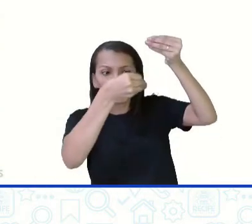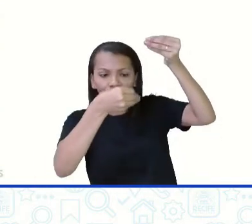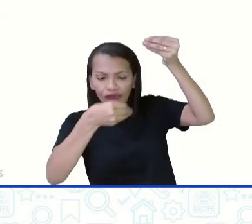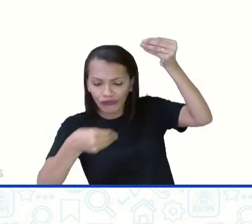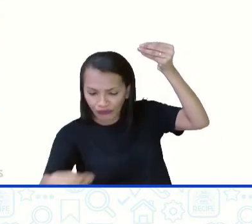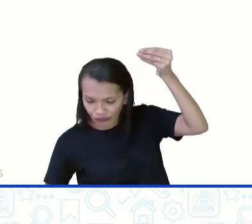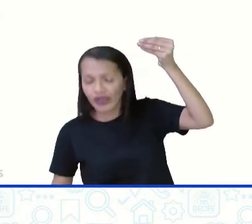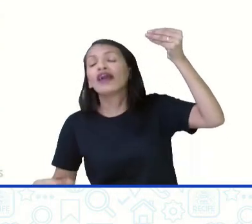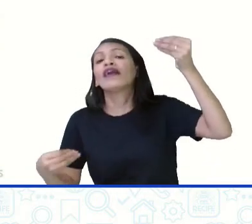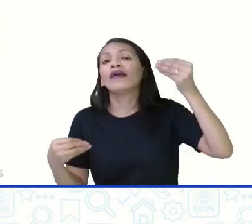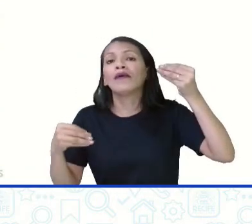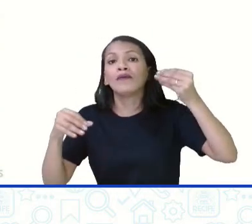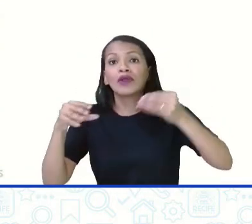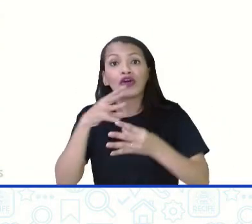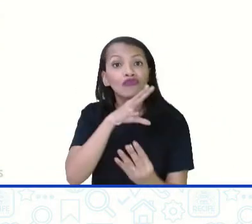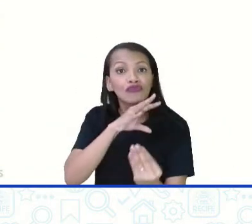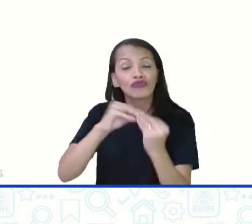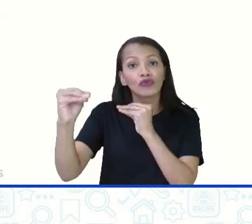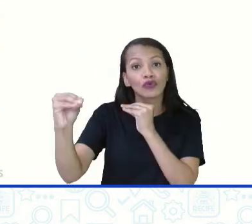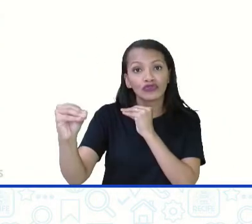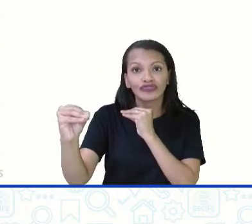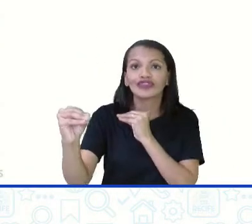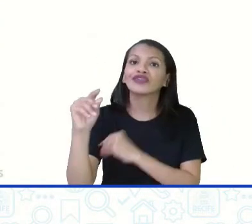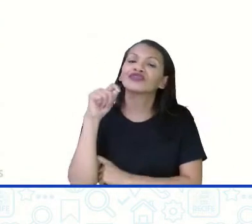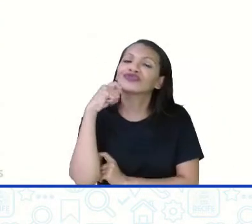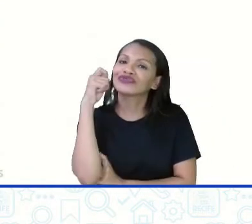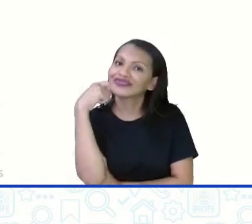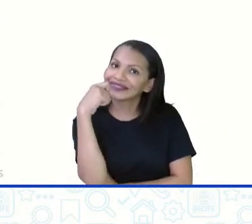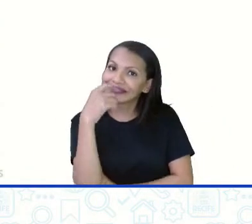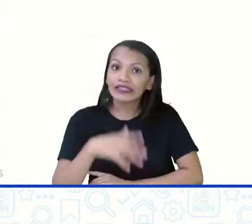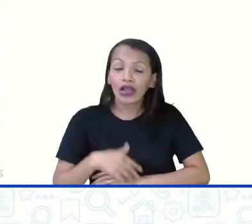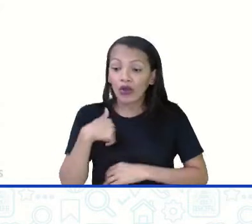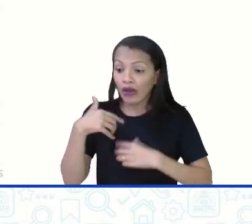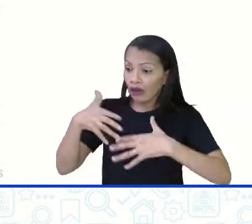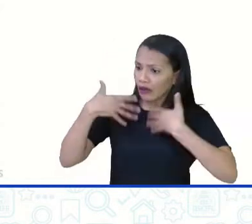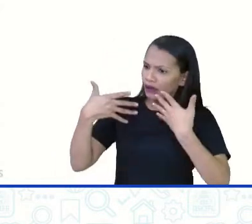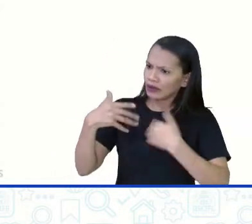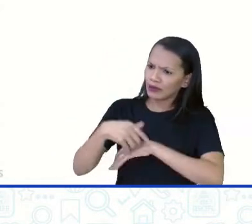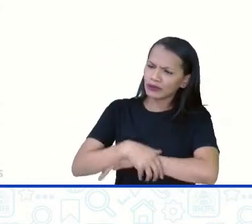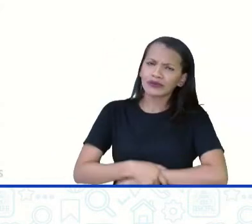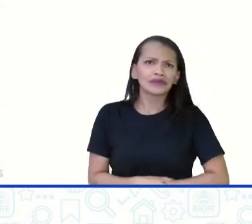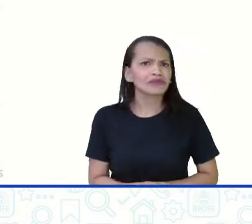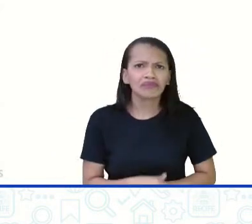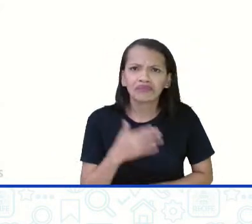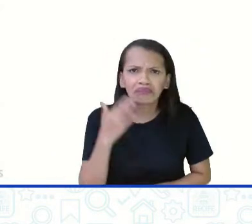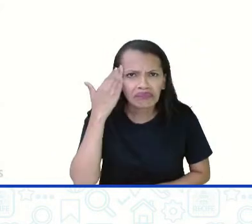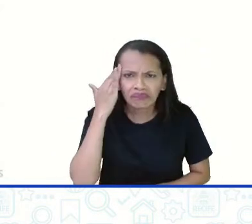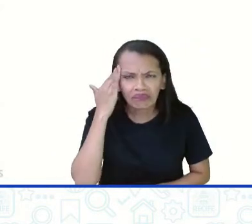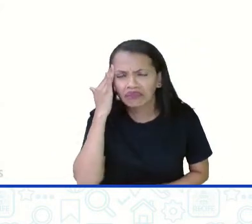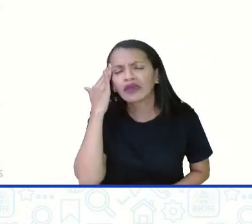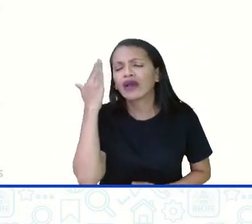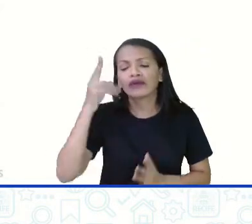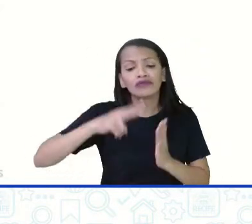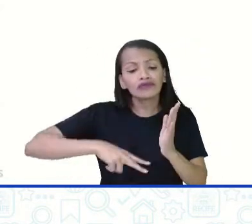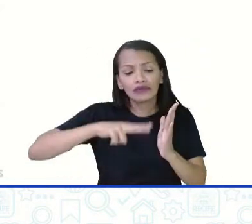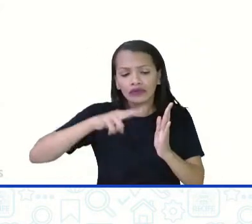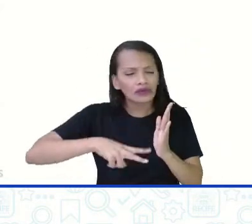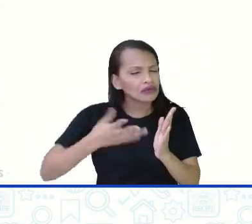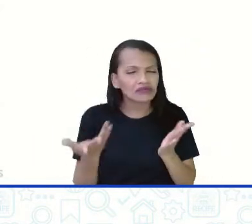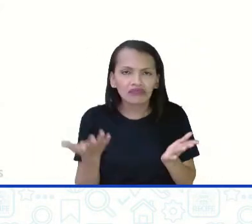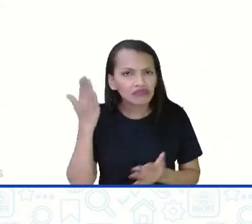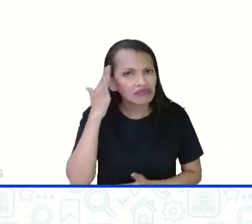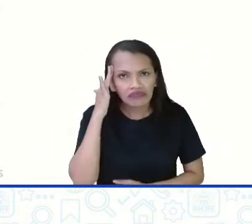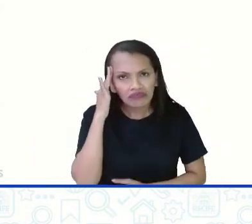o humor aqui, ele é pela surpresa, né? A gente fica surpreso, porque a gente não tem noção. O leitor, ele não tem